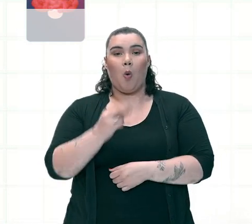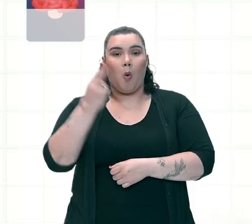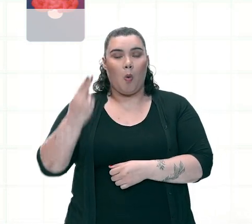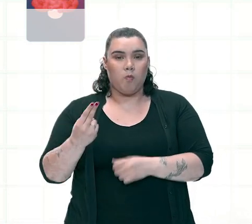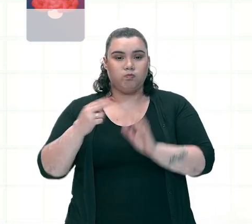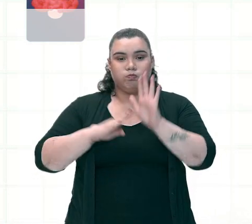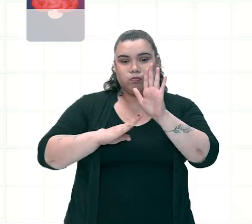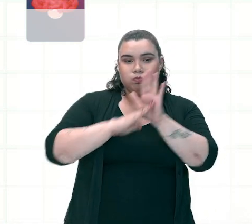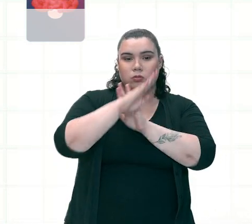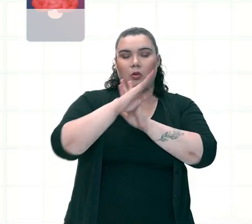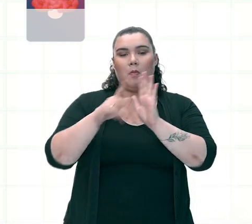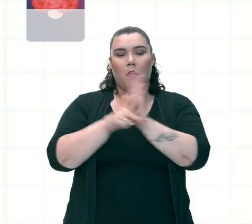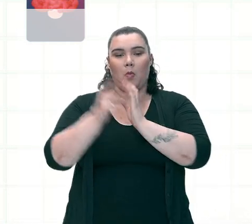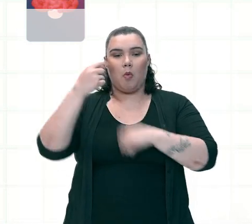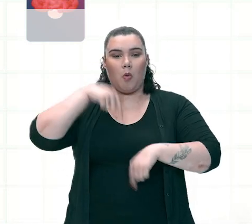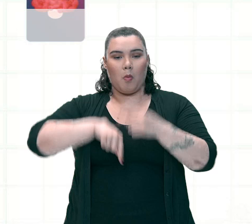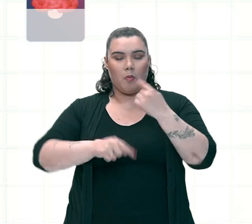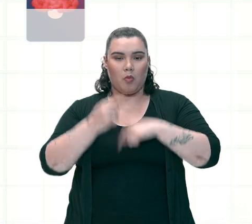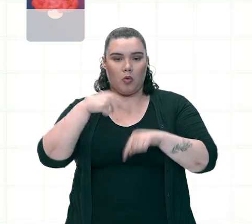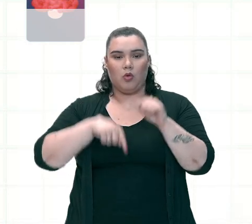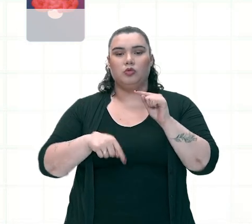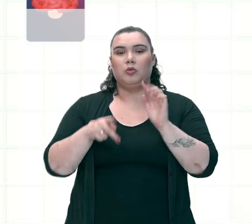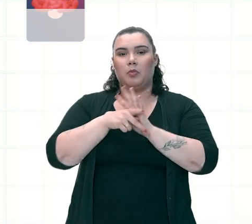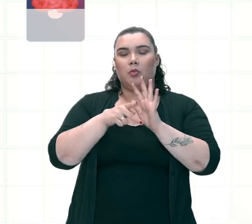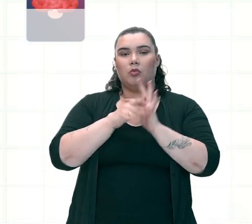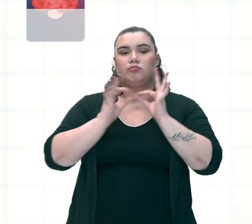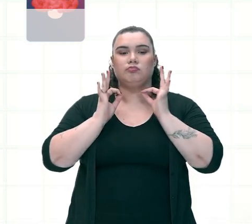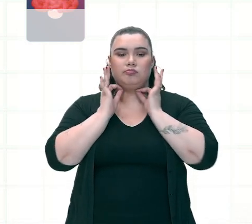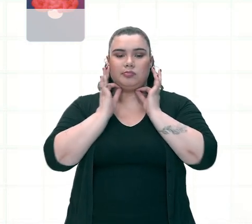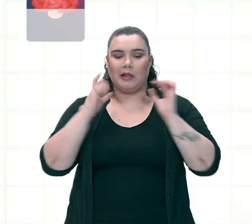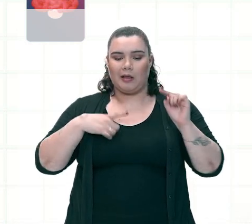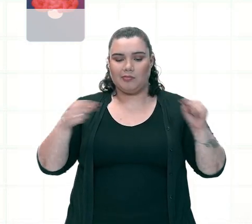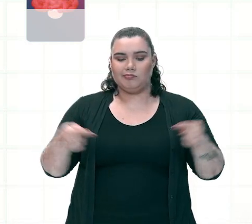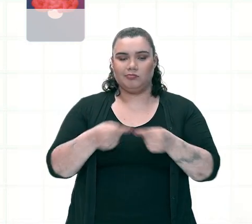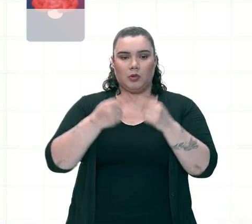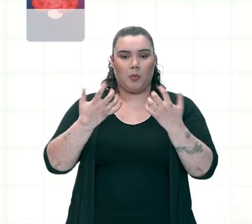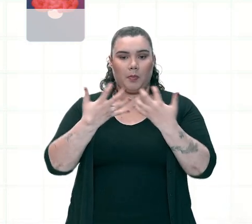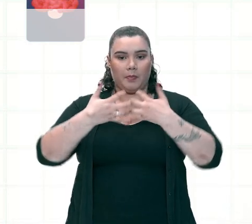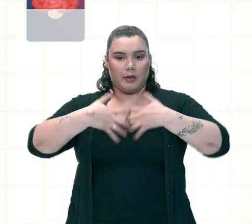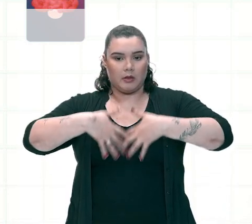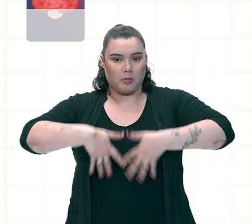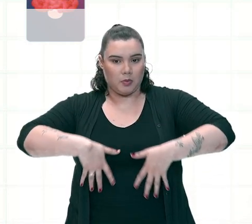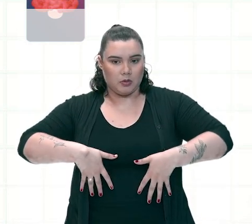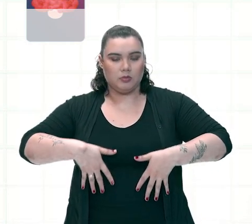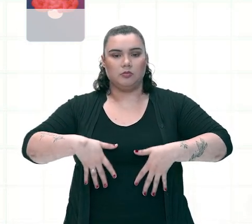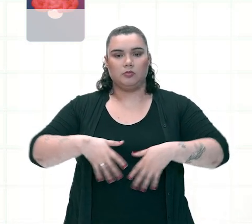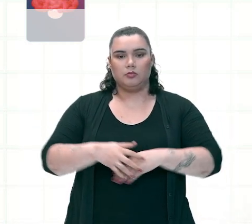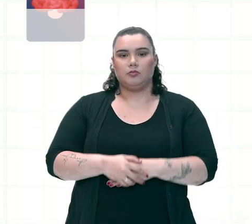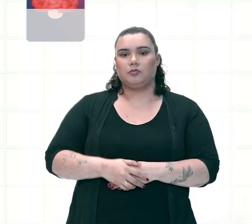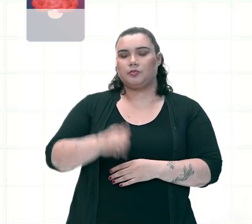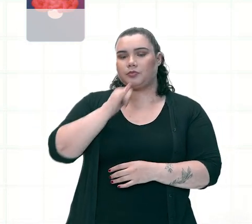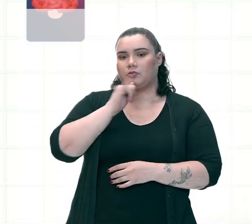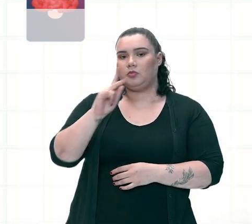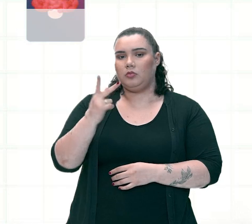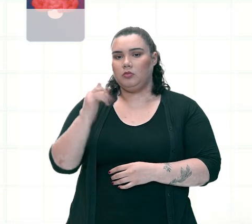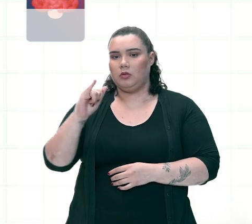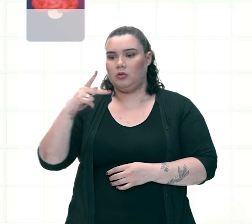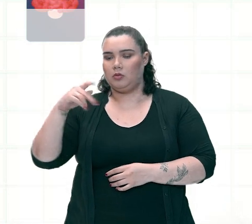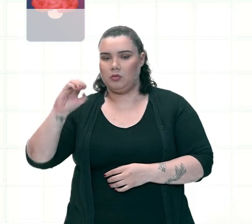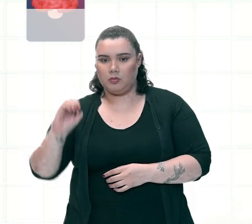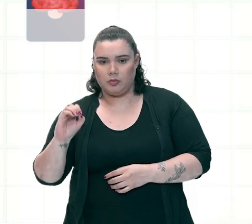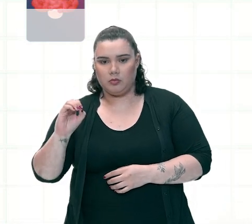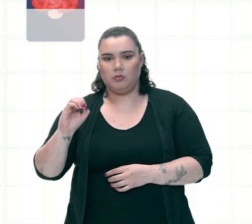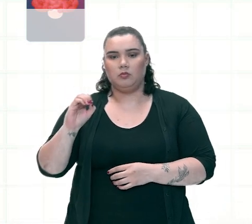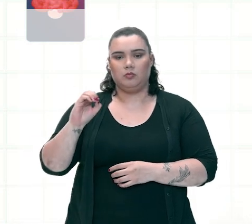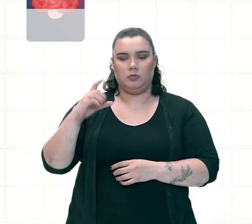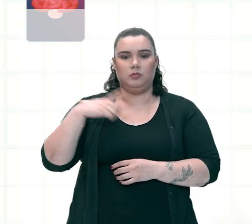ou excessiva de hormônios da tireoide, afetando o metabolismo. Então a gente vai ter aí situações como hipotireoidismo,